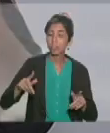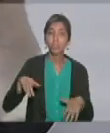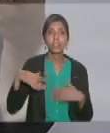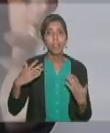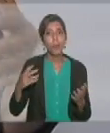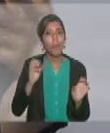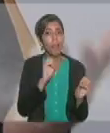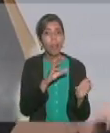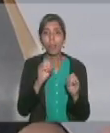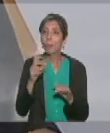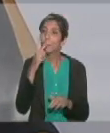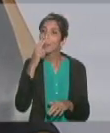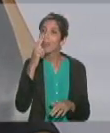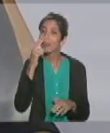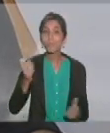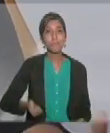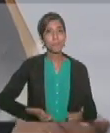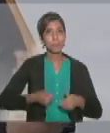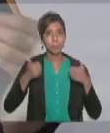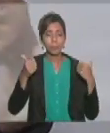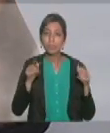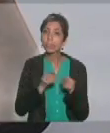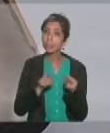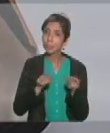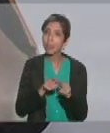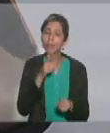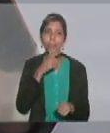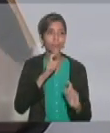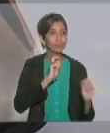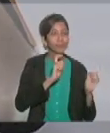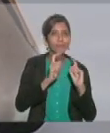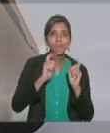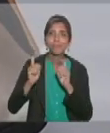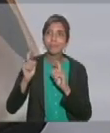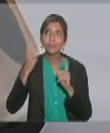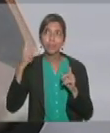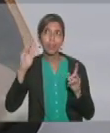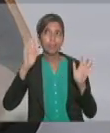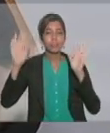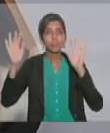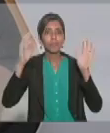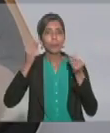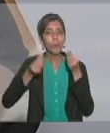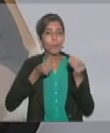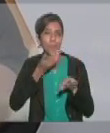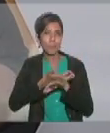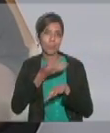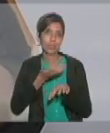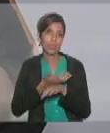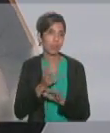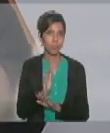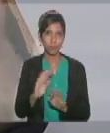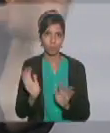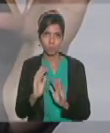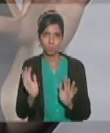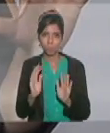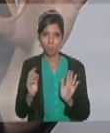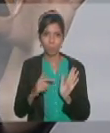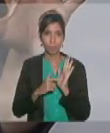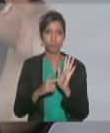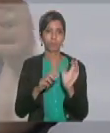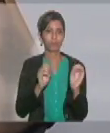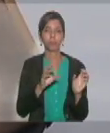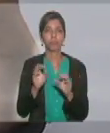assunto. Então, a aula fica mais rica e você realmente discute e faz a reflexão desses conteúdos, ao invés de simplesmente fazer